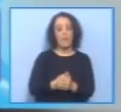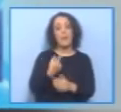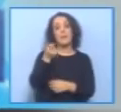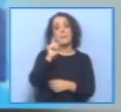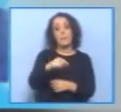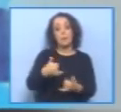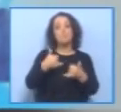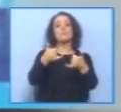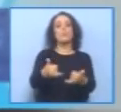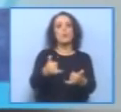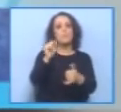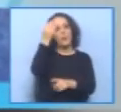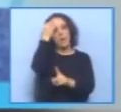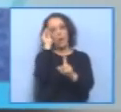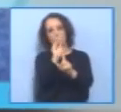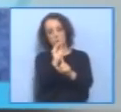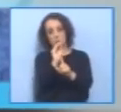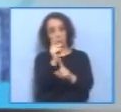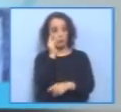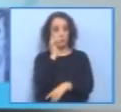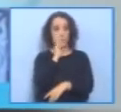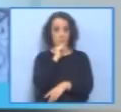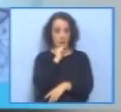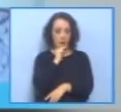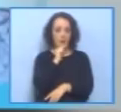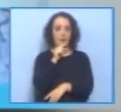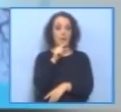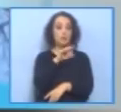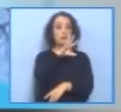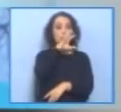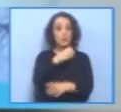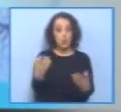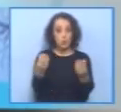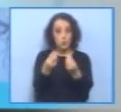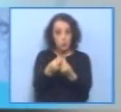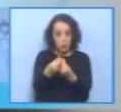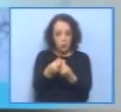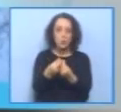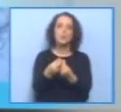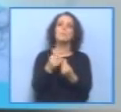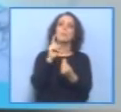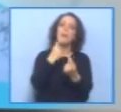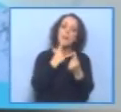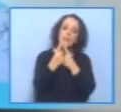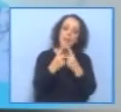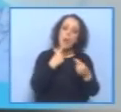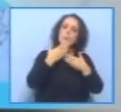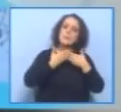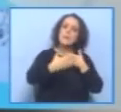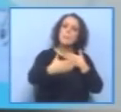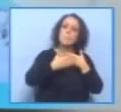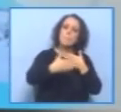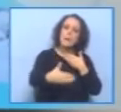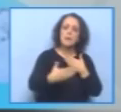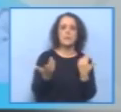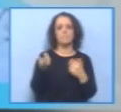depois recomenda-se também aos pais que em casa com os filhos haja um diálogo durante a semana. Um momento